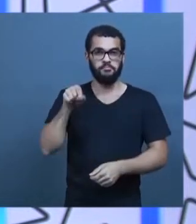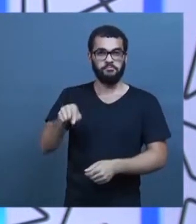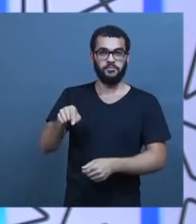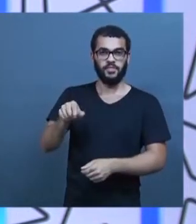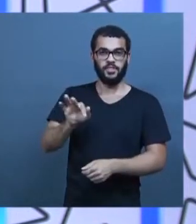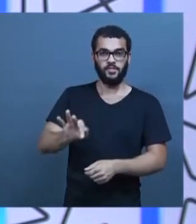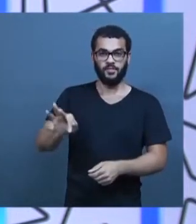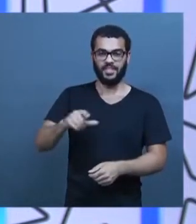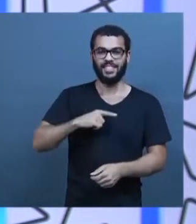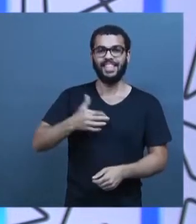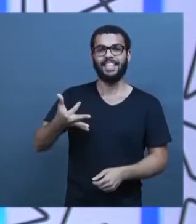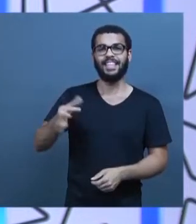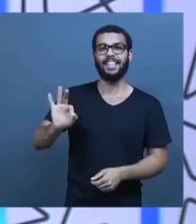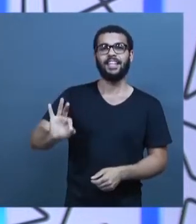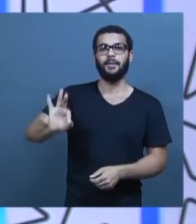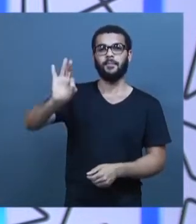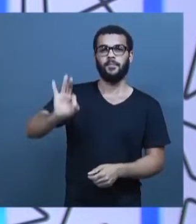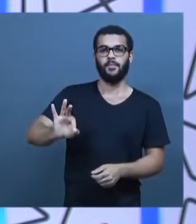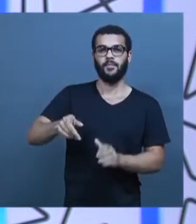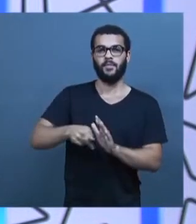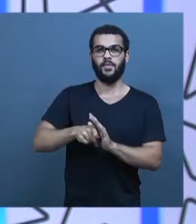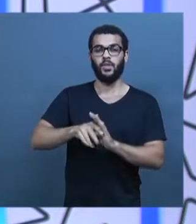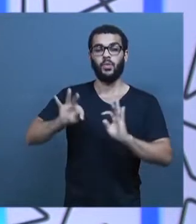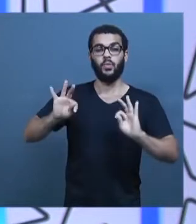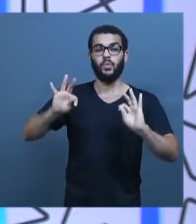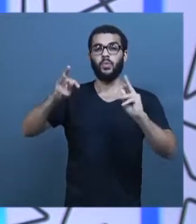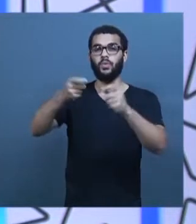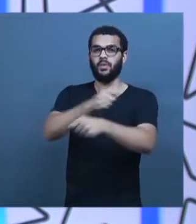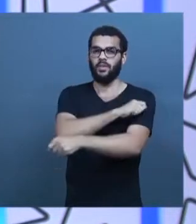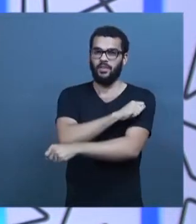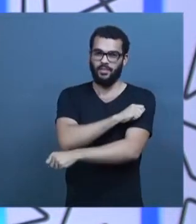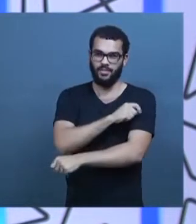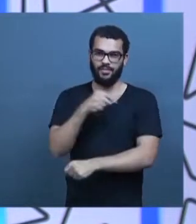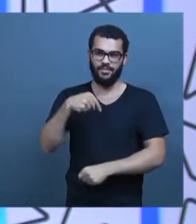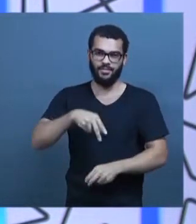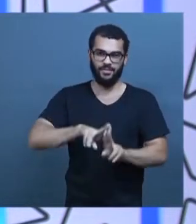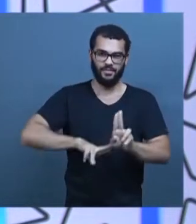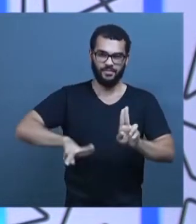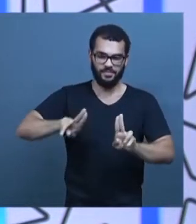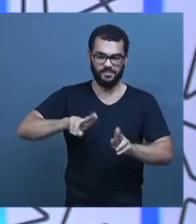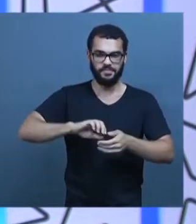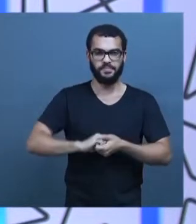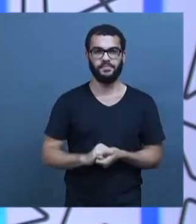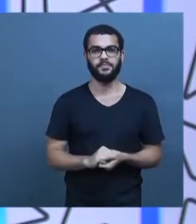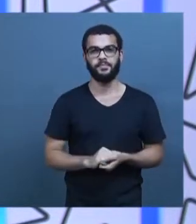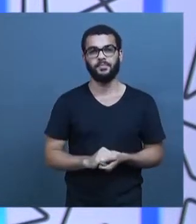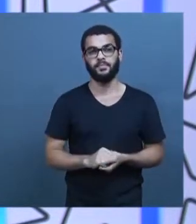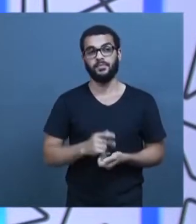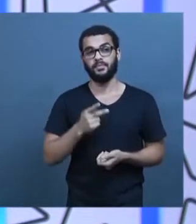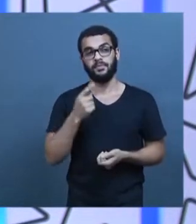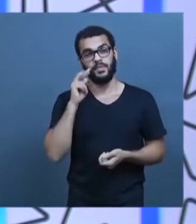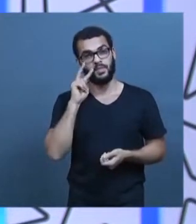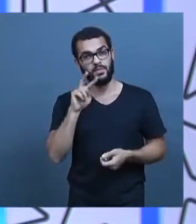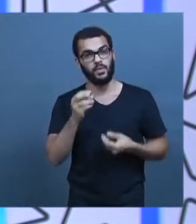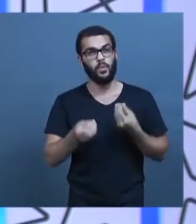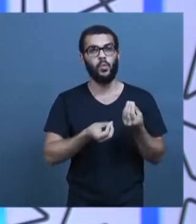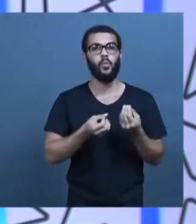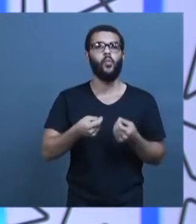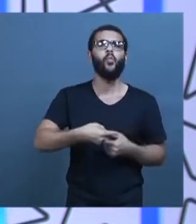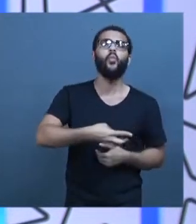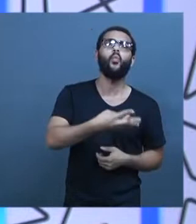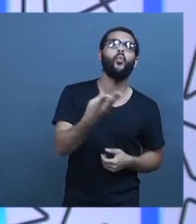de 10% de todos os componentes da Universidade Federal de Uberlândia em termos da quantidade de